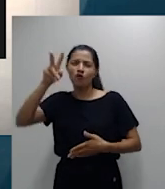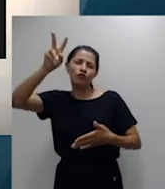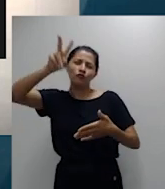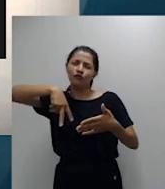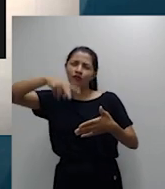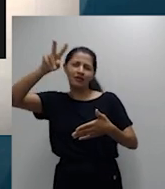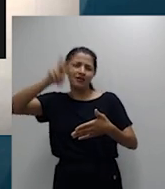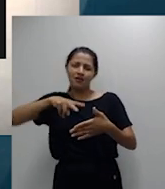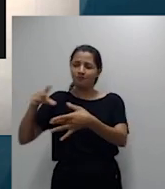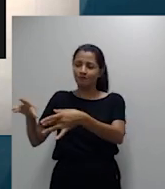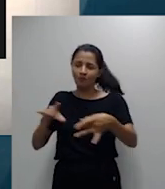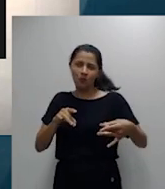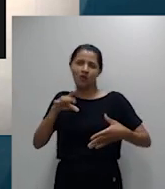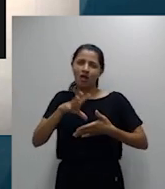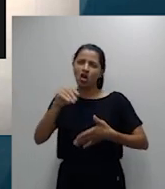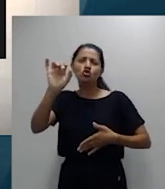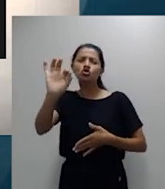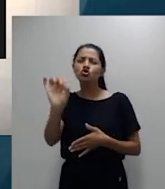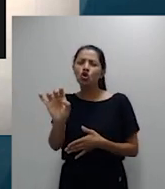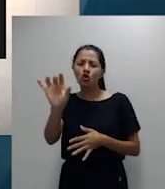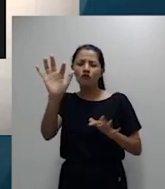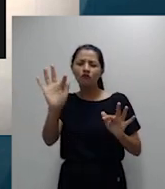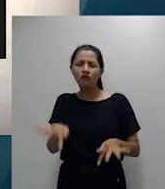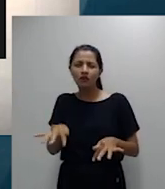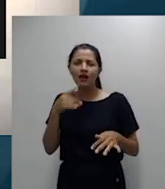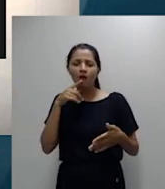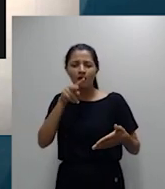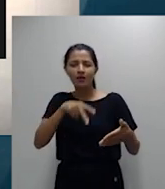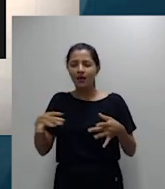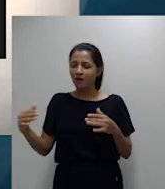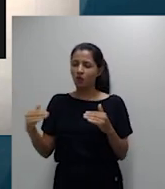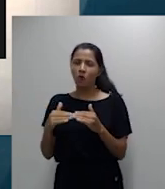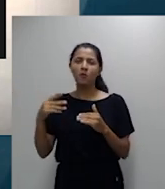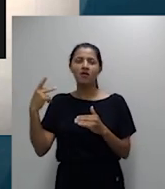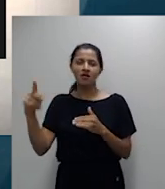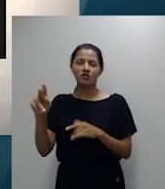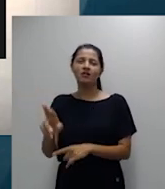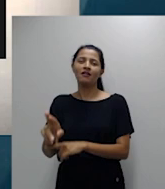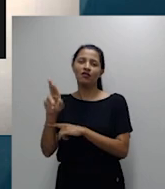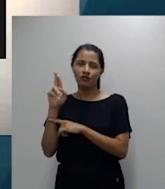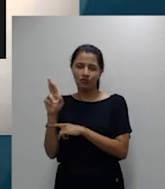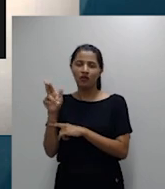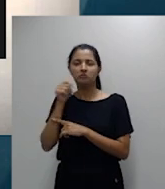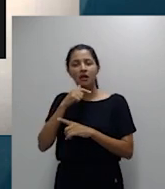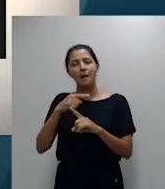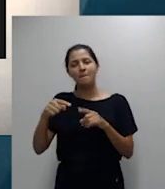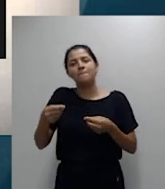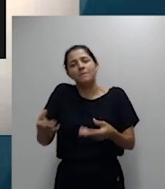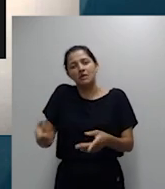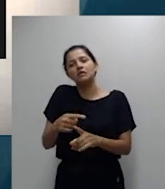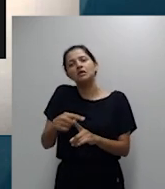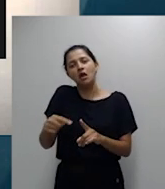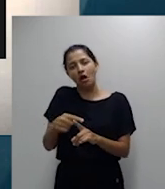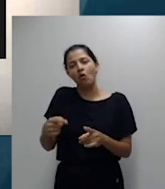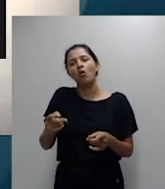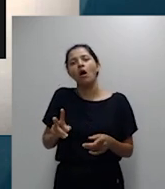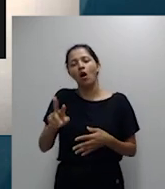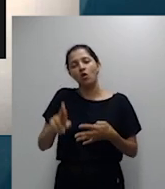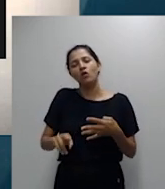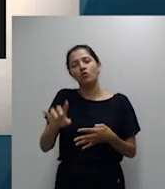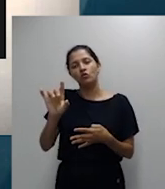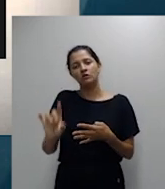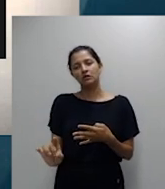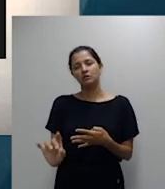bocado só de ver o final que é acompanhando o eminente relatora para dar parcial provimento ao recurso especial